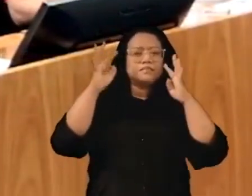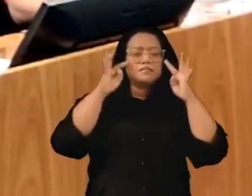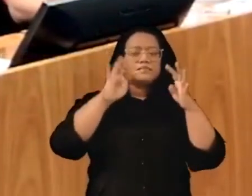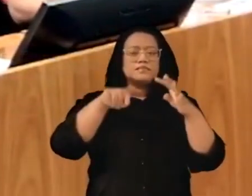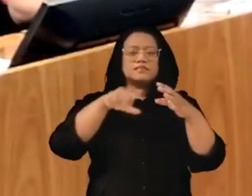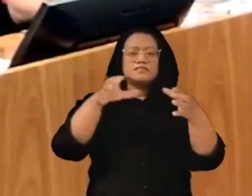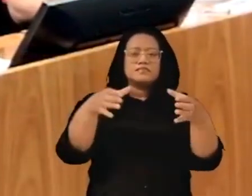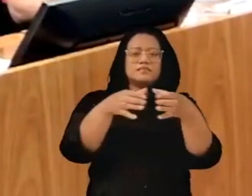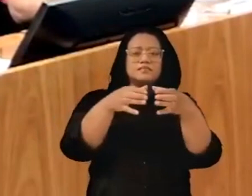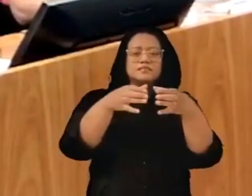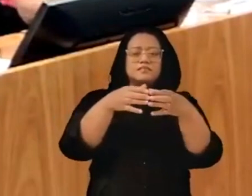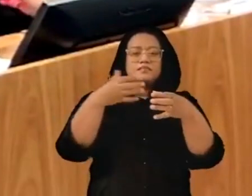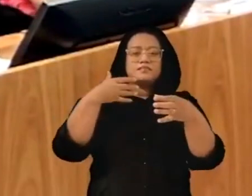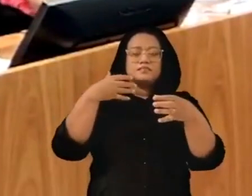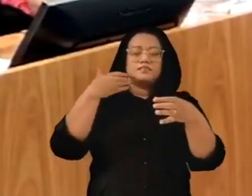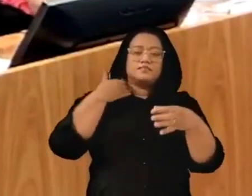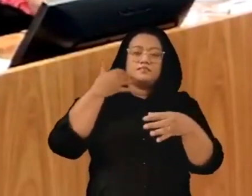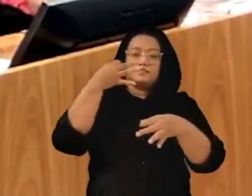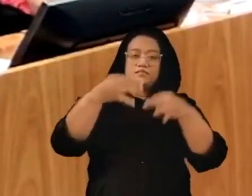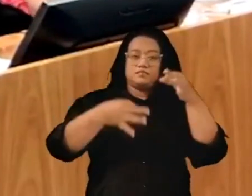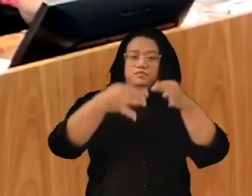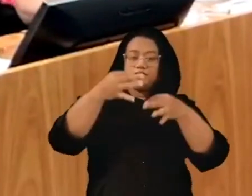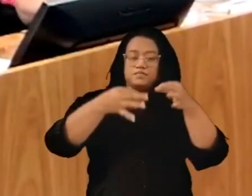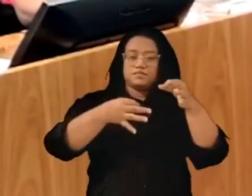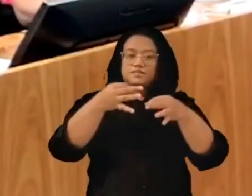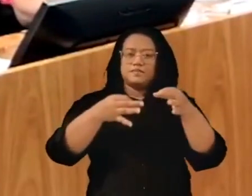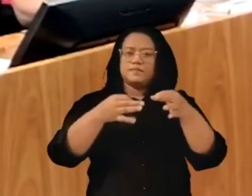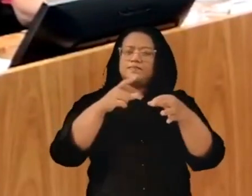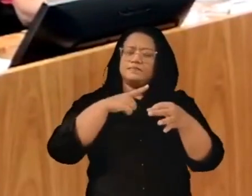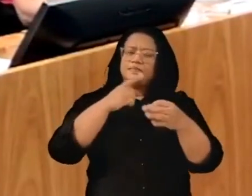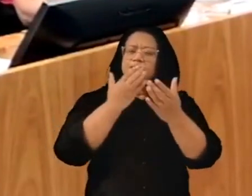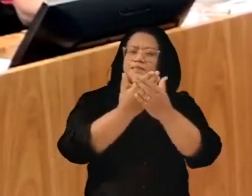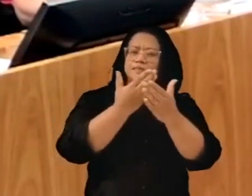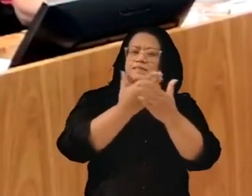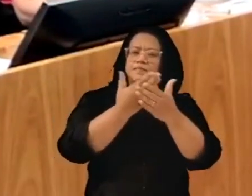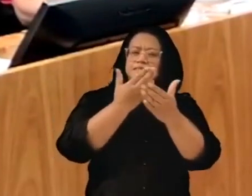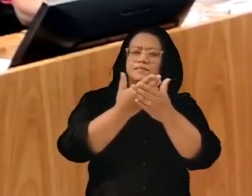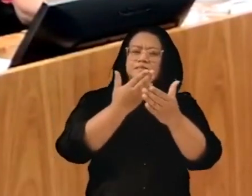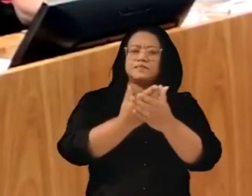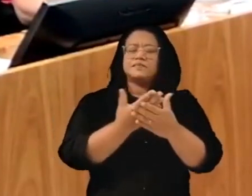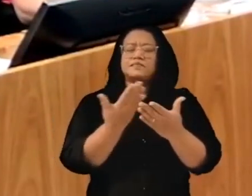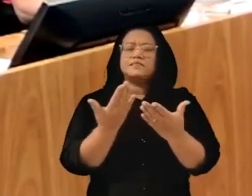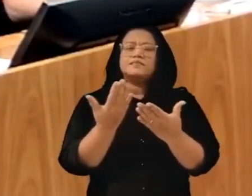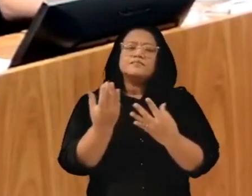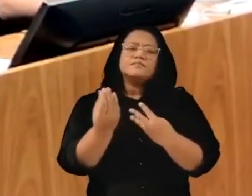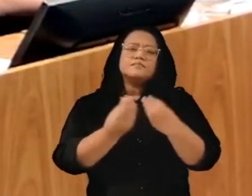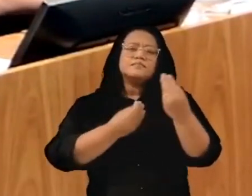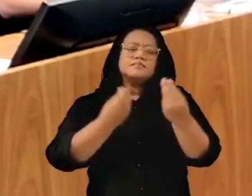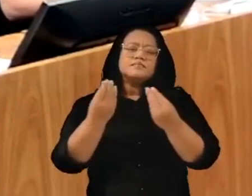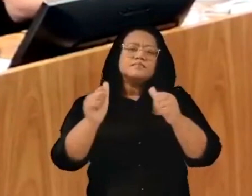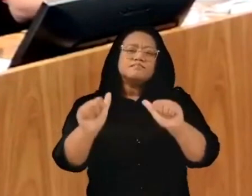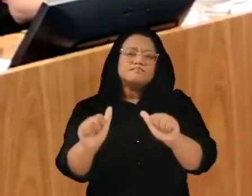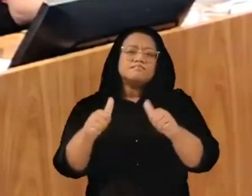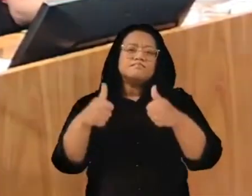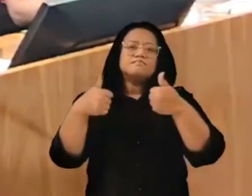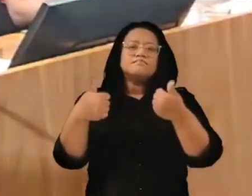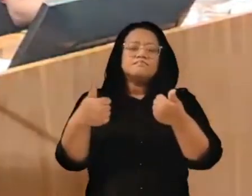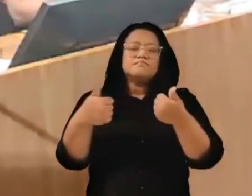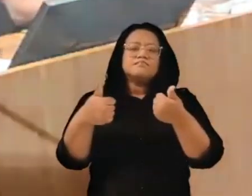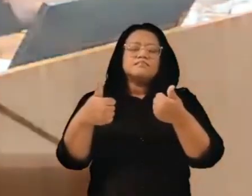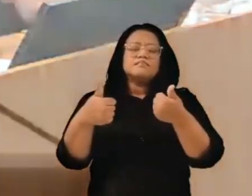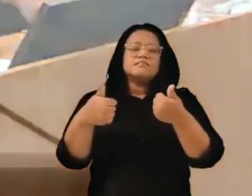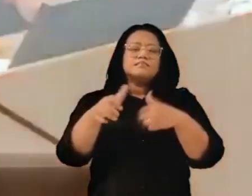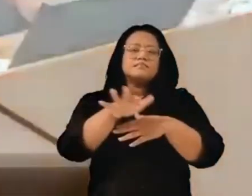de juízes, que tem estudado, como melhorar a atividade